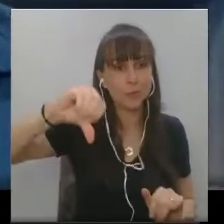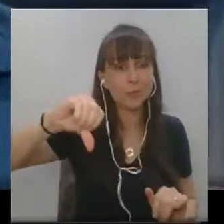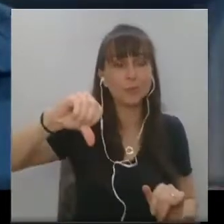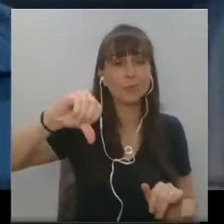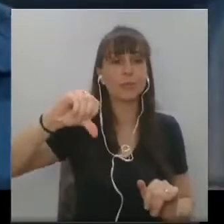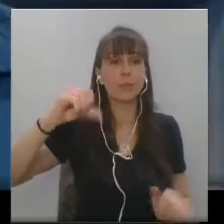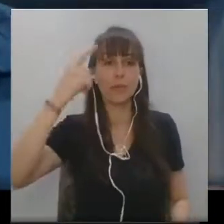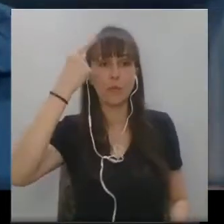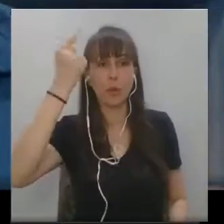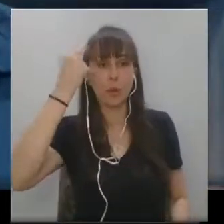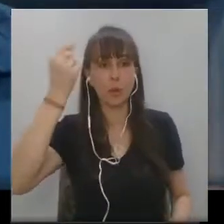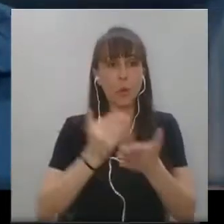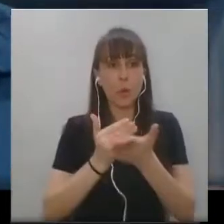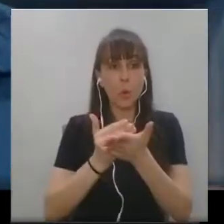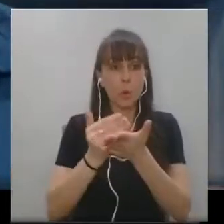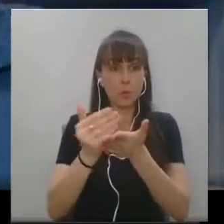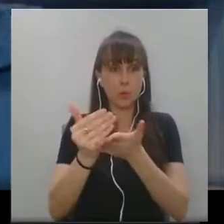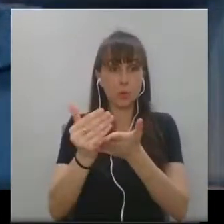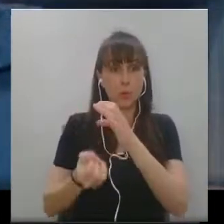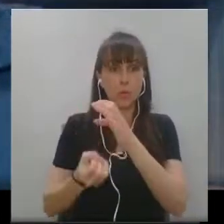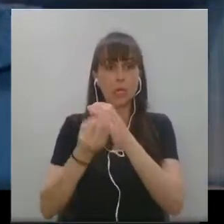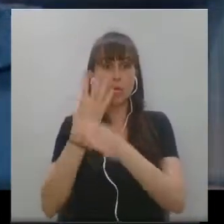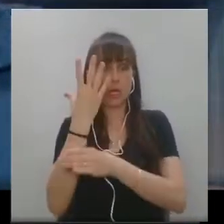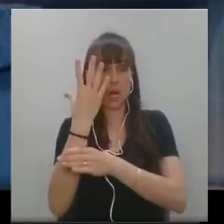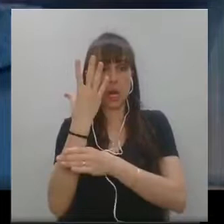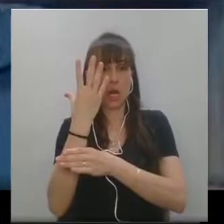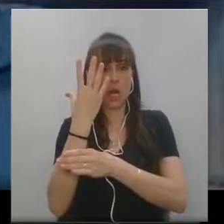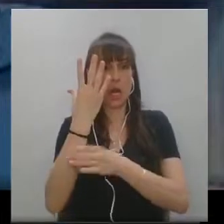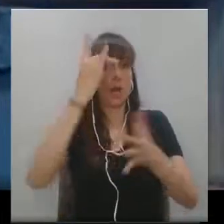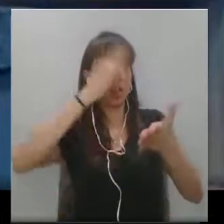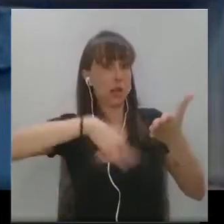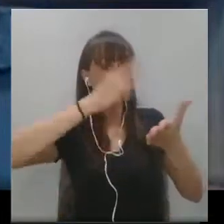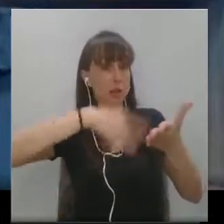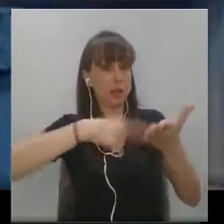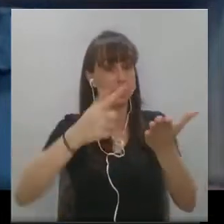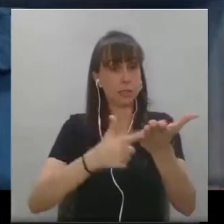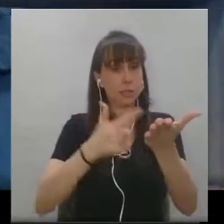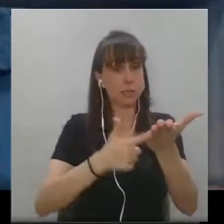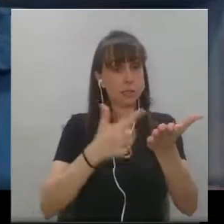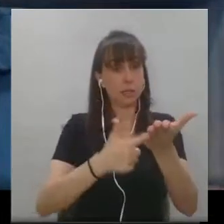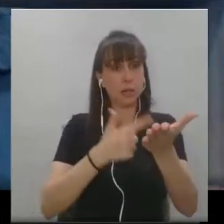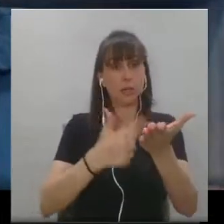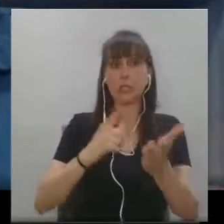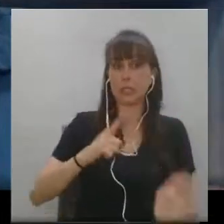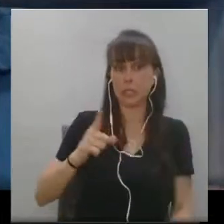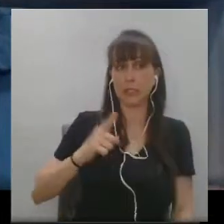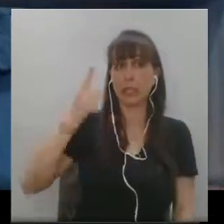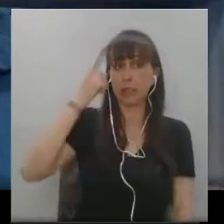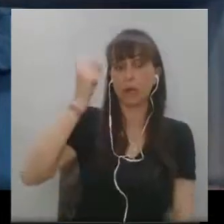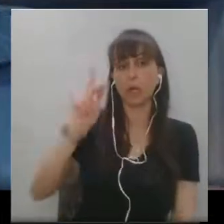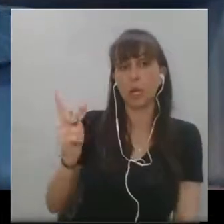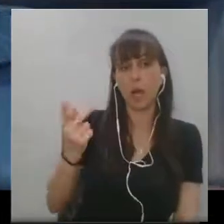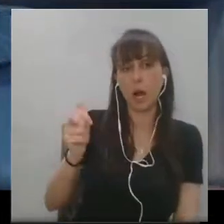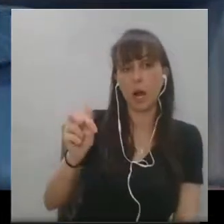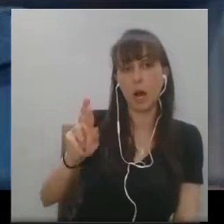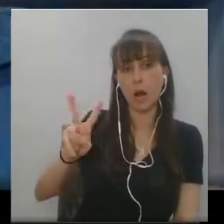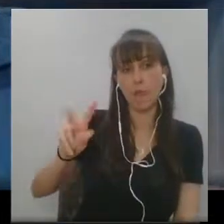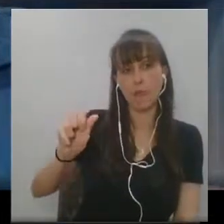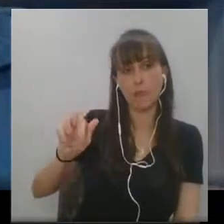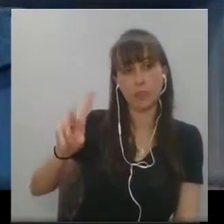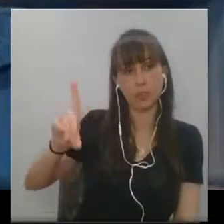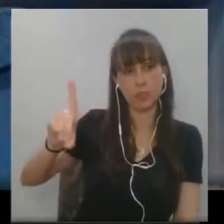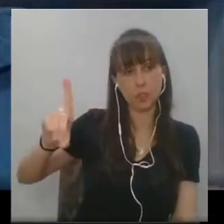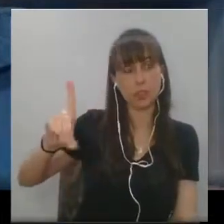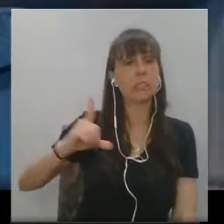né? Temos a Universidade de Harvard, que fez aí uma coleção de clássicos, né? Uma série de